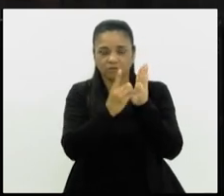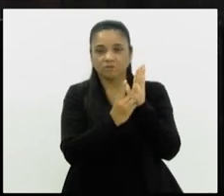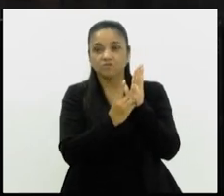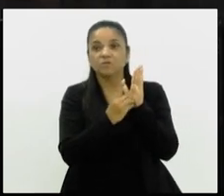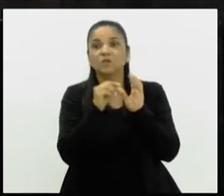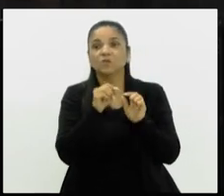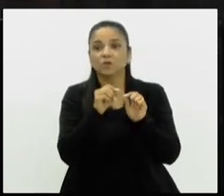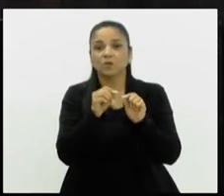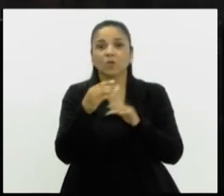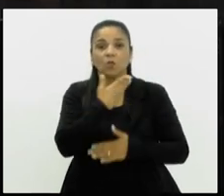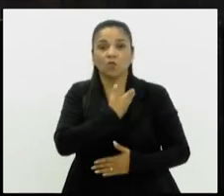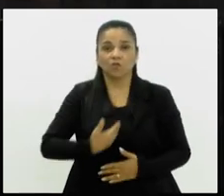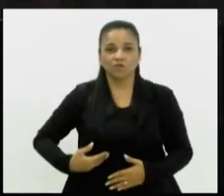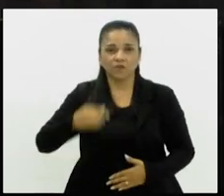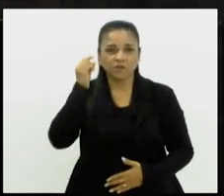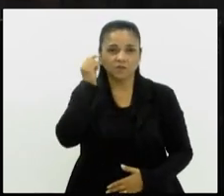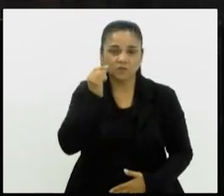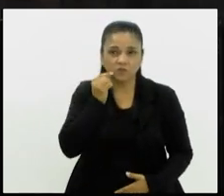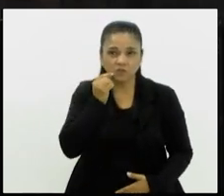o governador